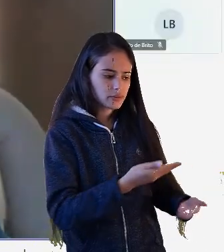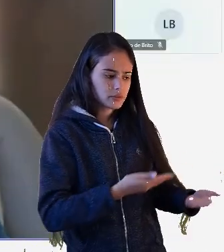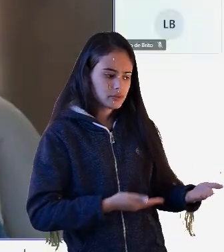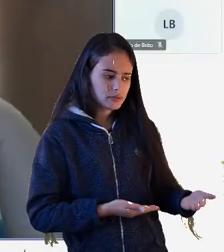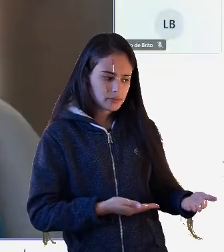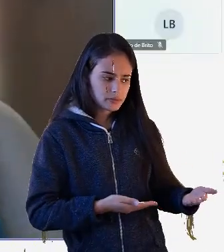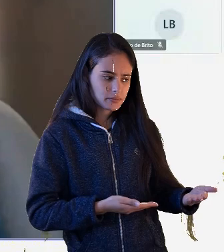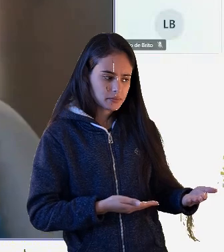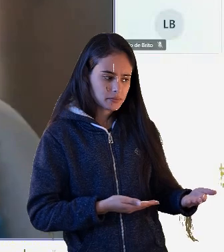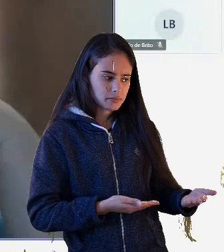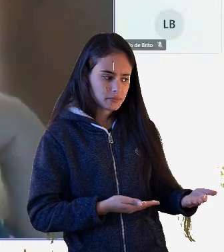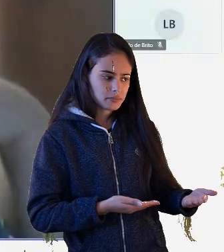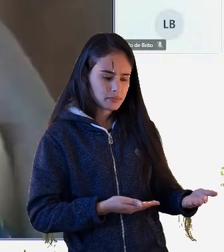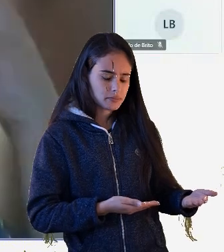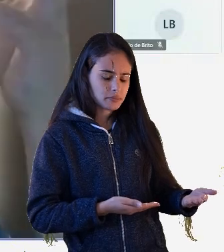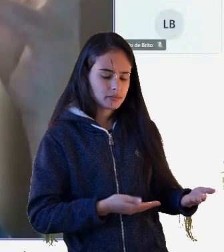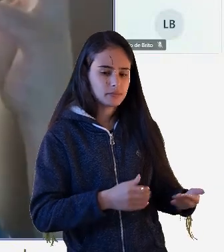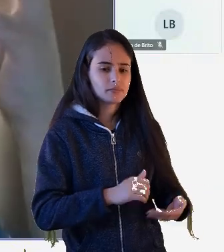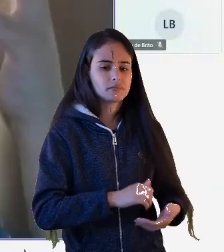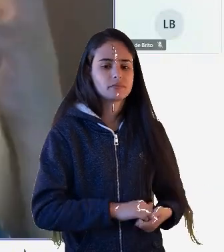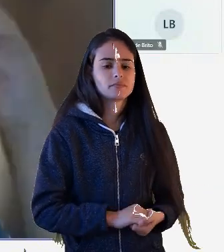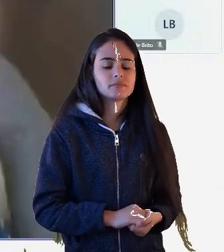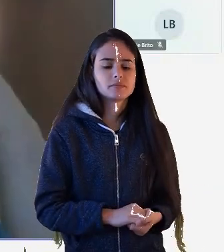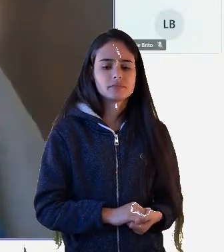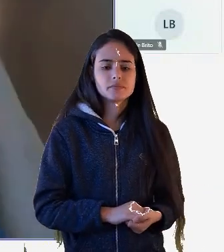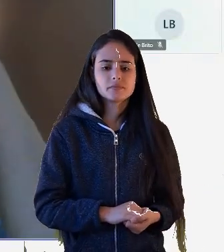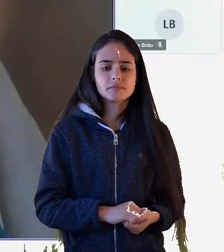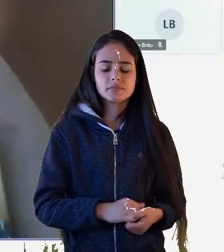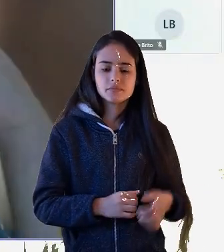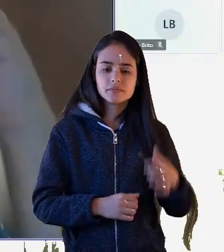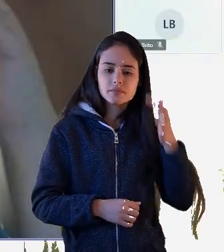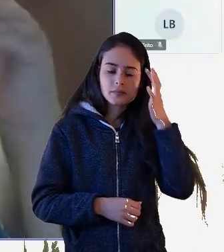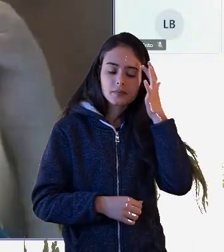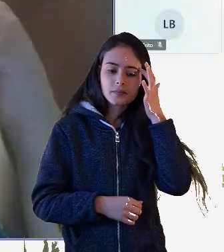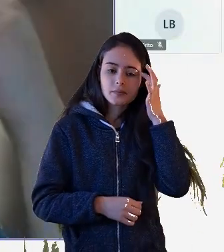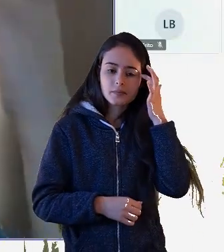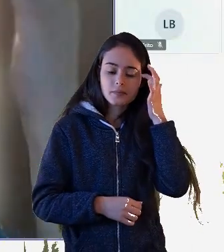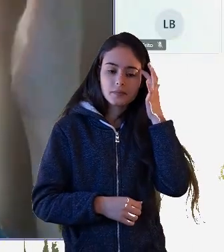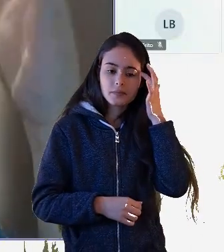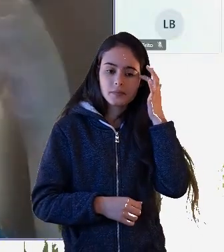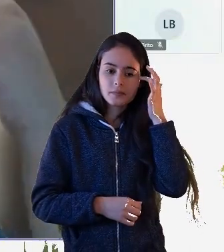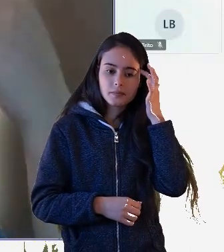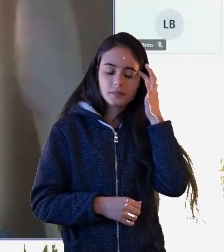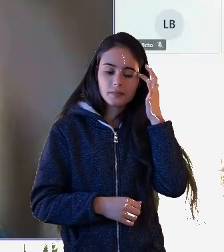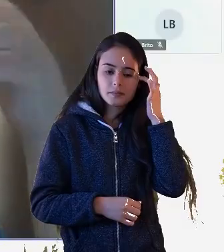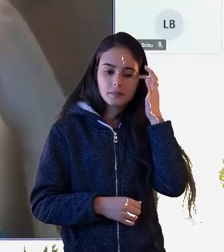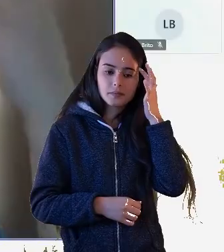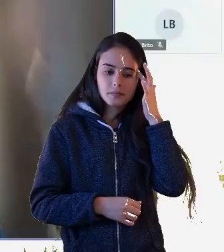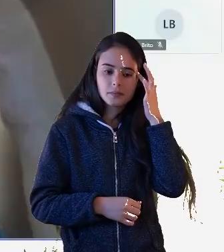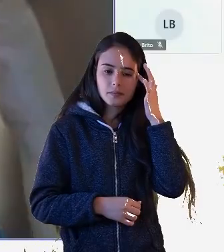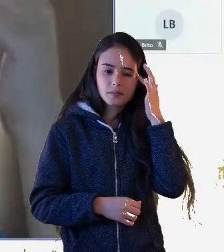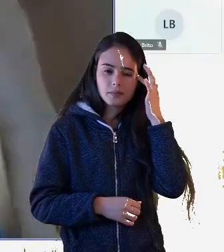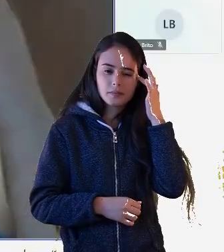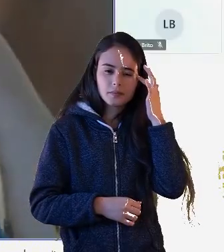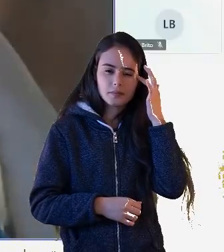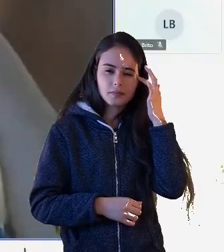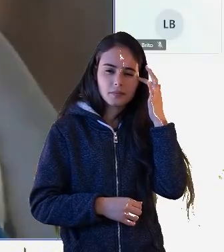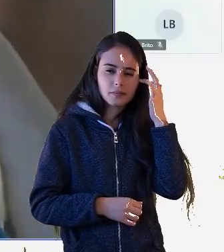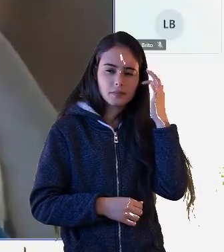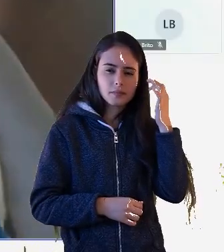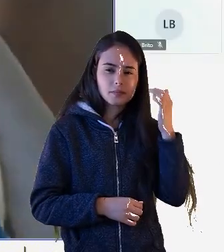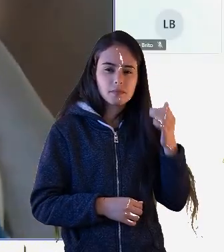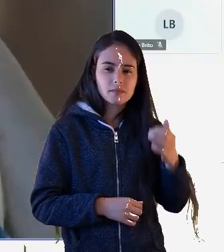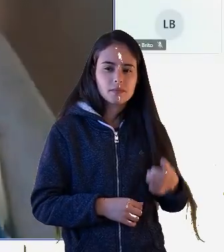né, e até que um dia uma colega, né, inclusive dessas que lidera, que dá o curso, né, e